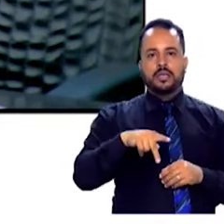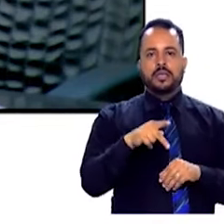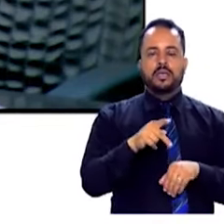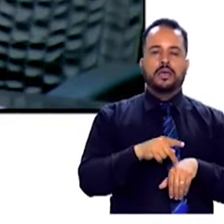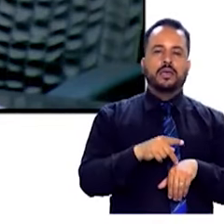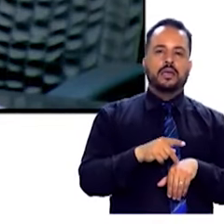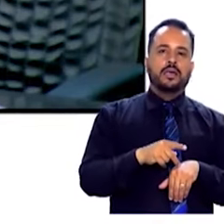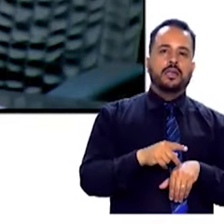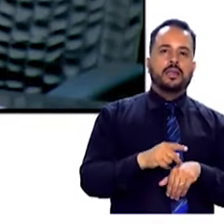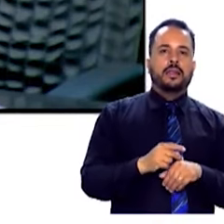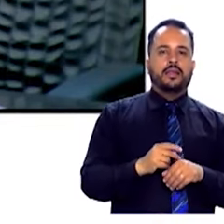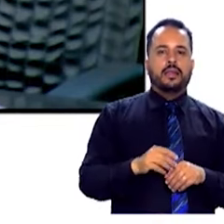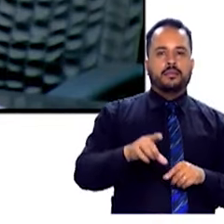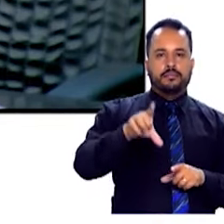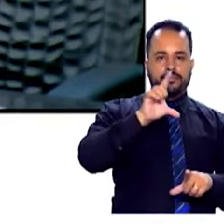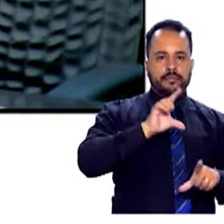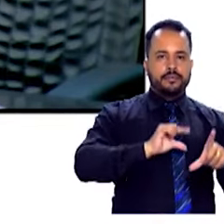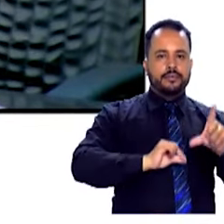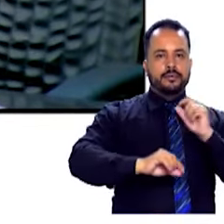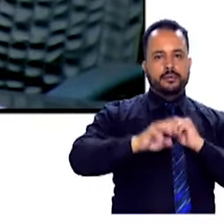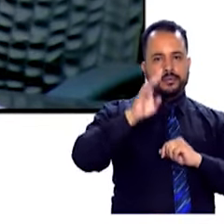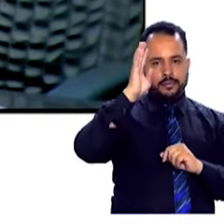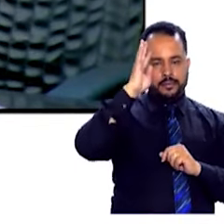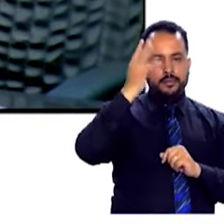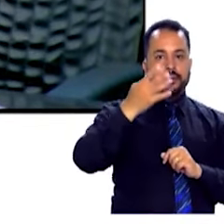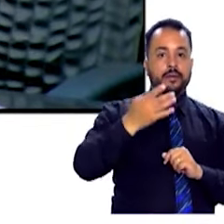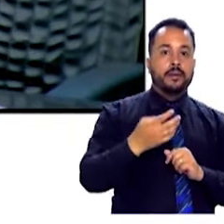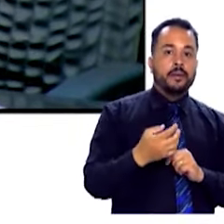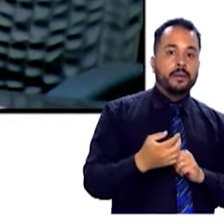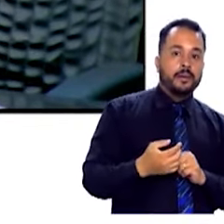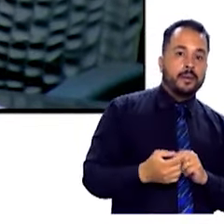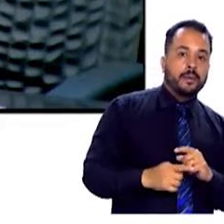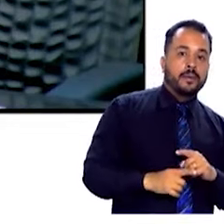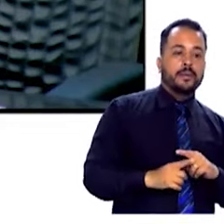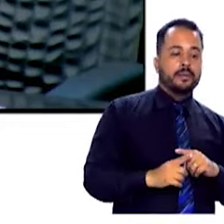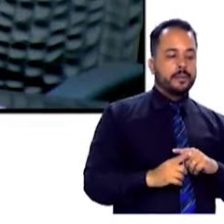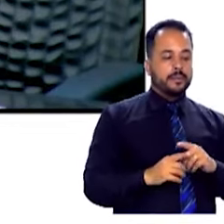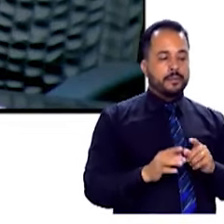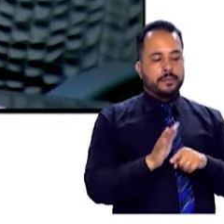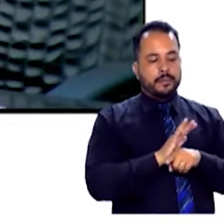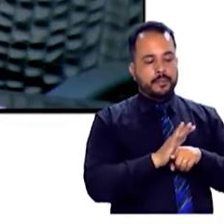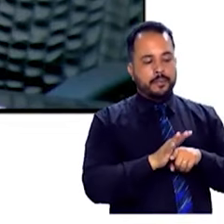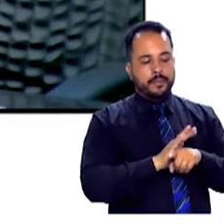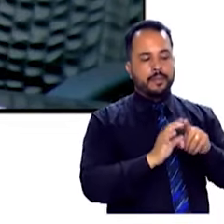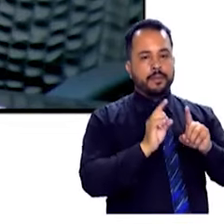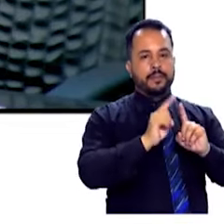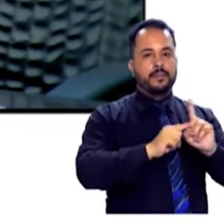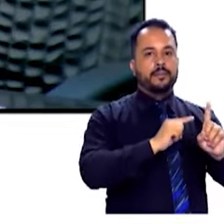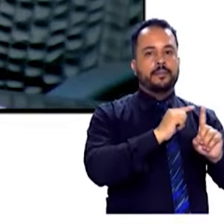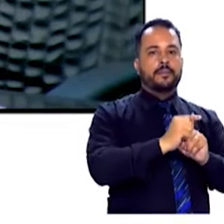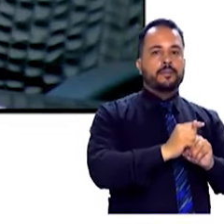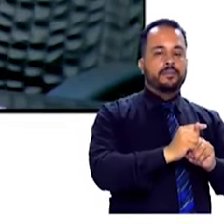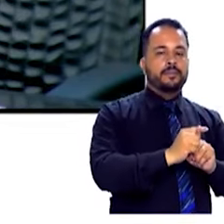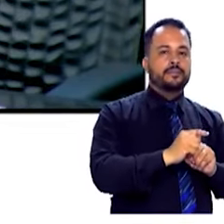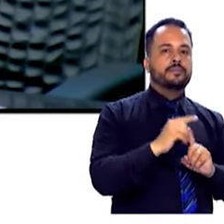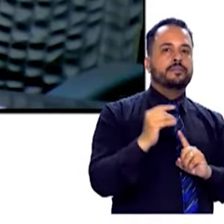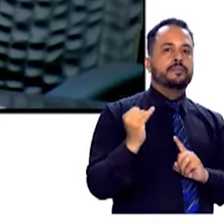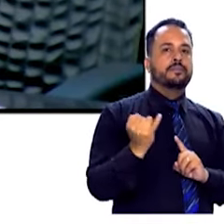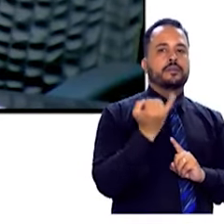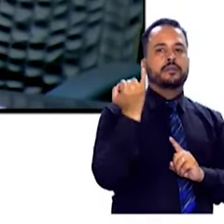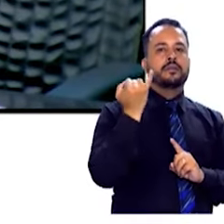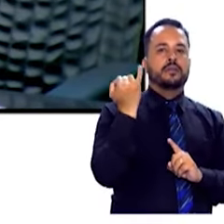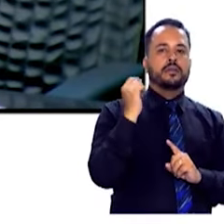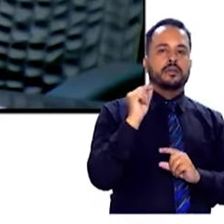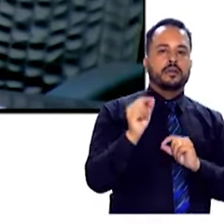eh um exemplo de filtro positivo no Brasil era a antiga arguição de relevância que existiu eh no